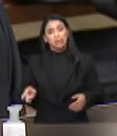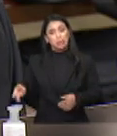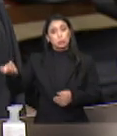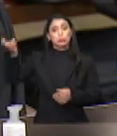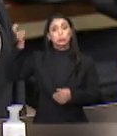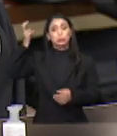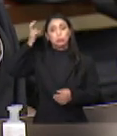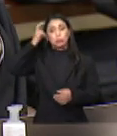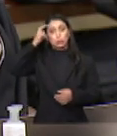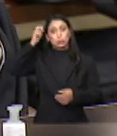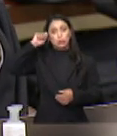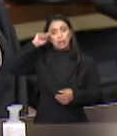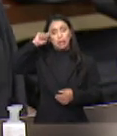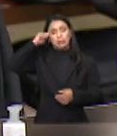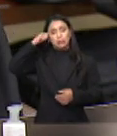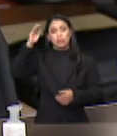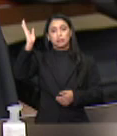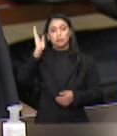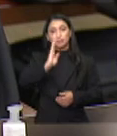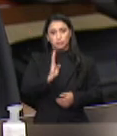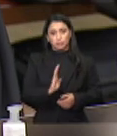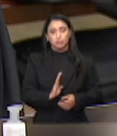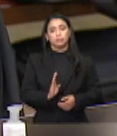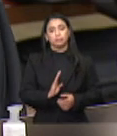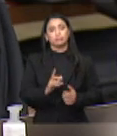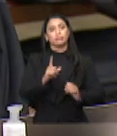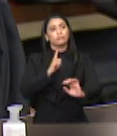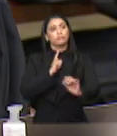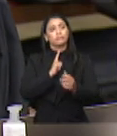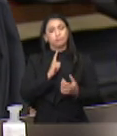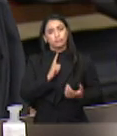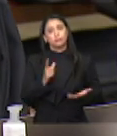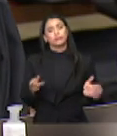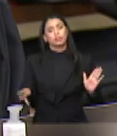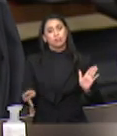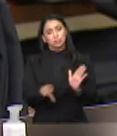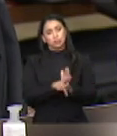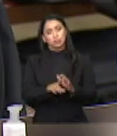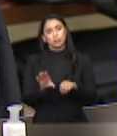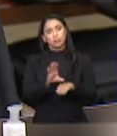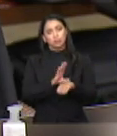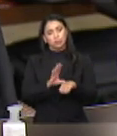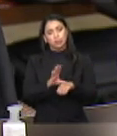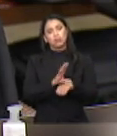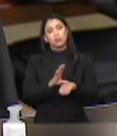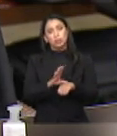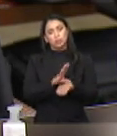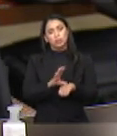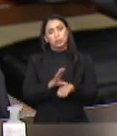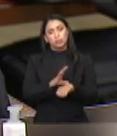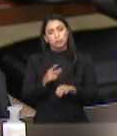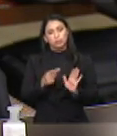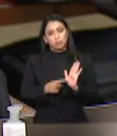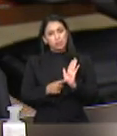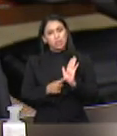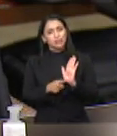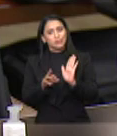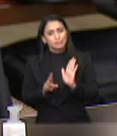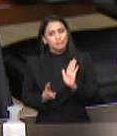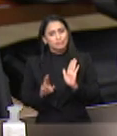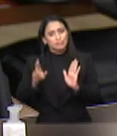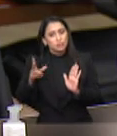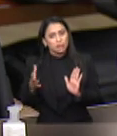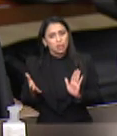cultura afro-brasileira é tratada pela própria Constituição com um destaque